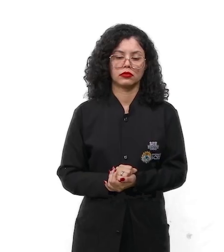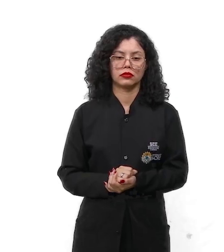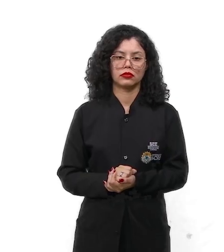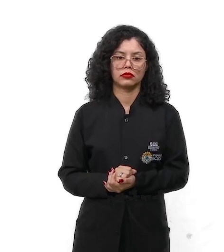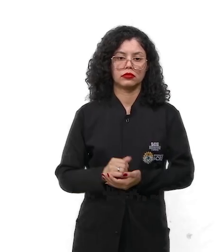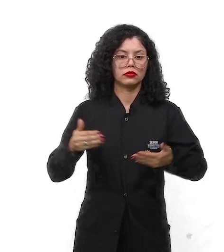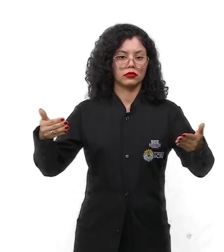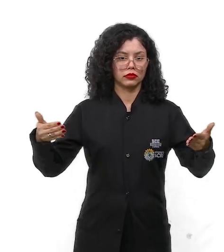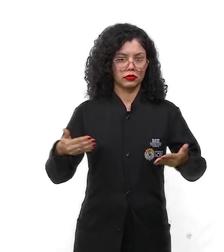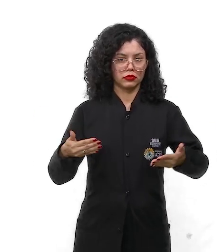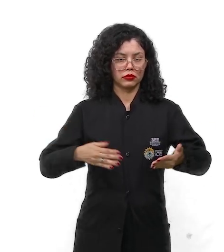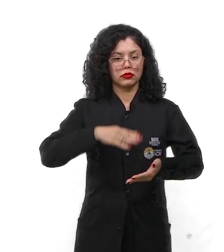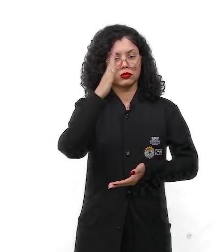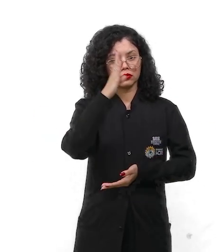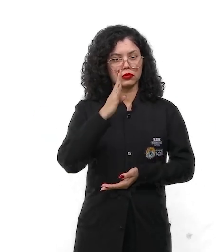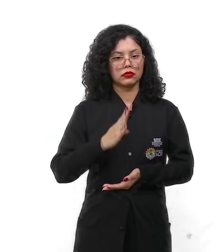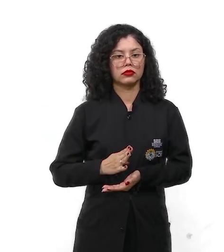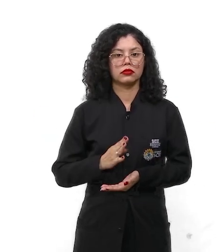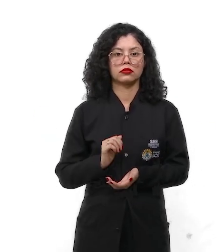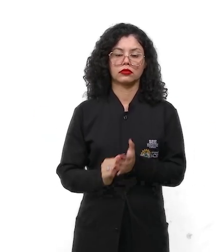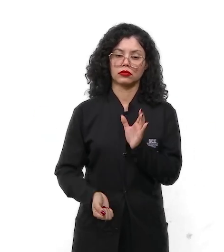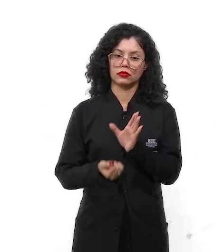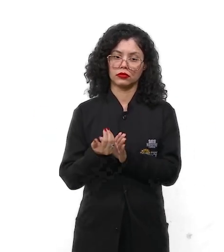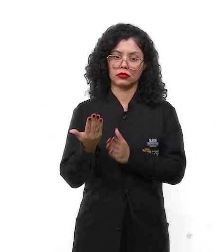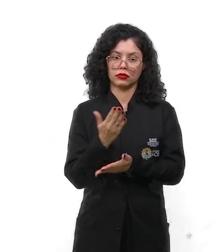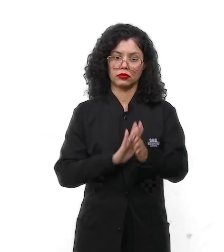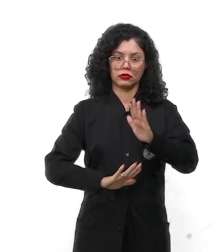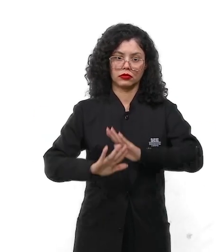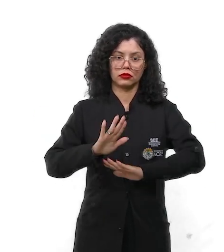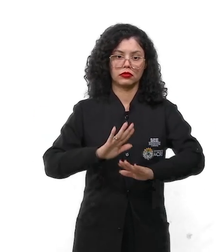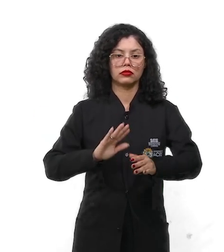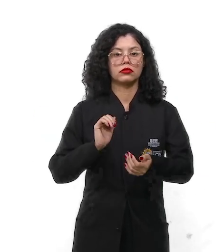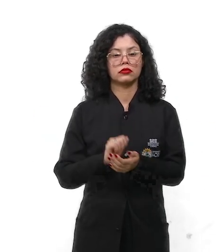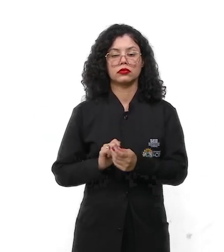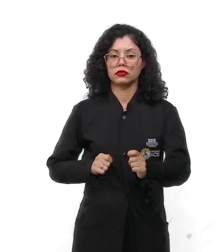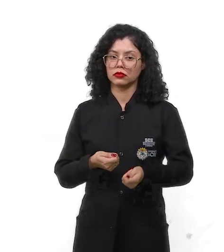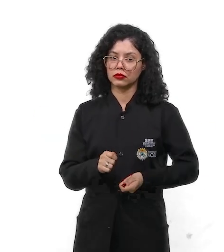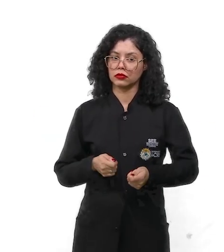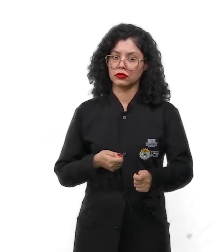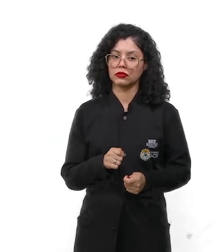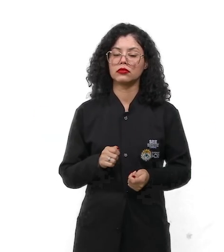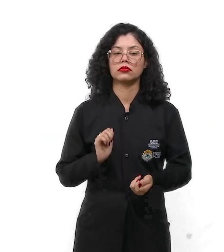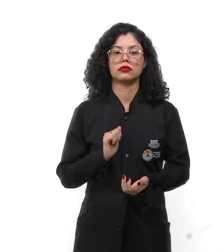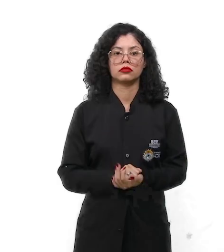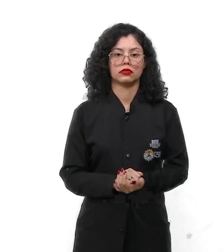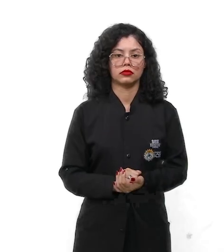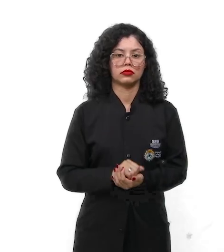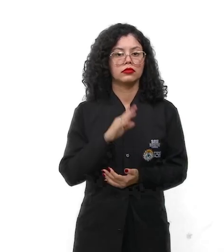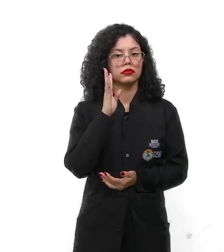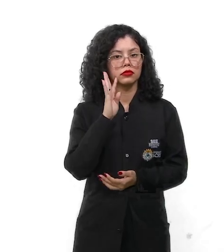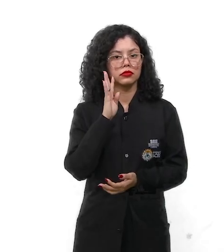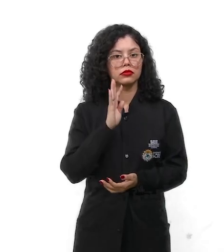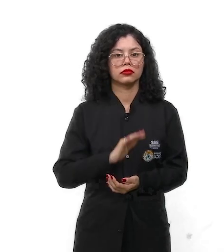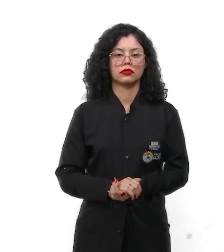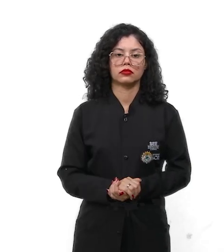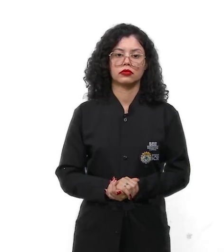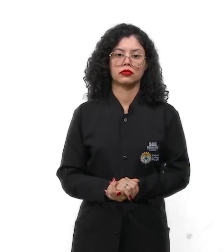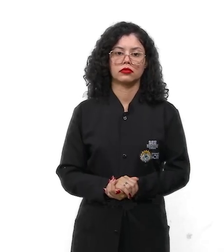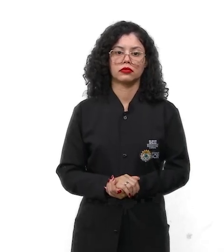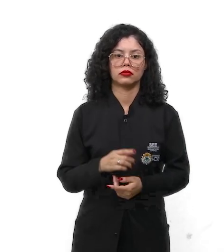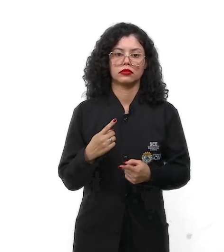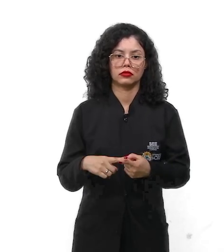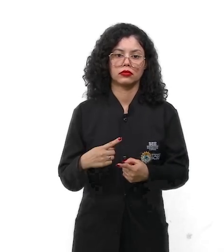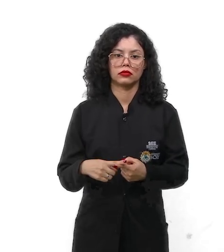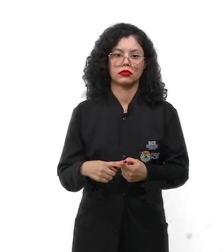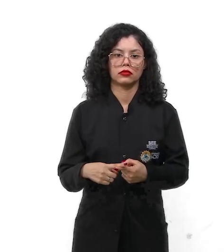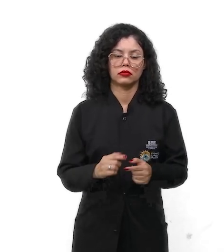Hoje no Brasil há uma criação de búfalos bem controlada, é um negócio bem interessante, tá? Por conta